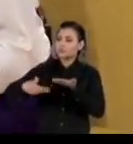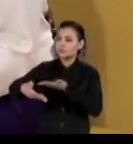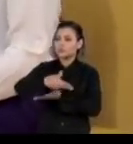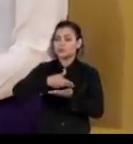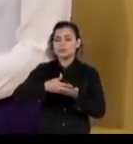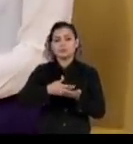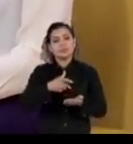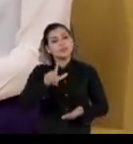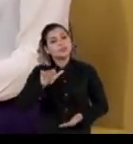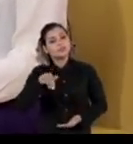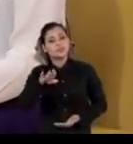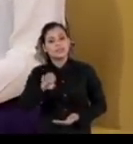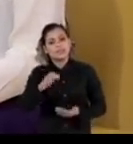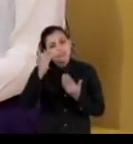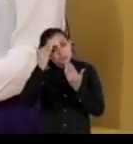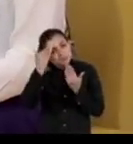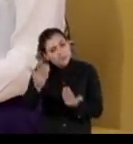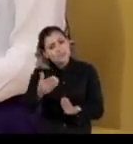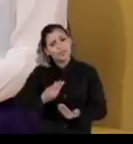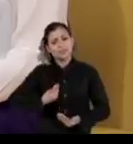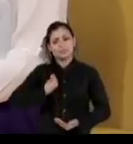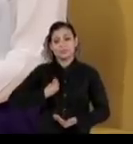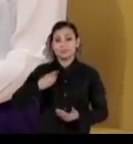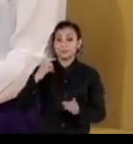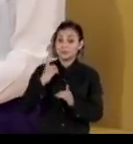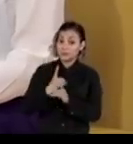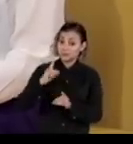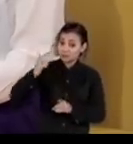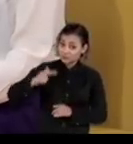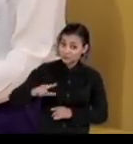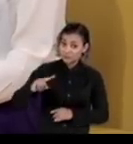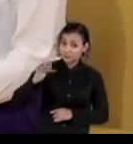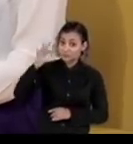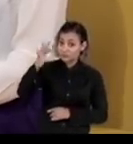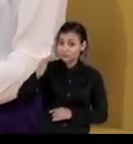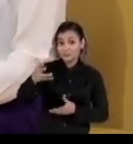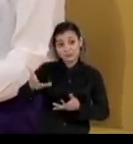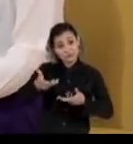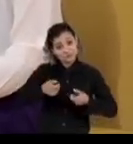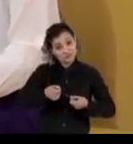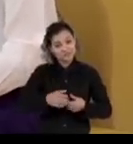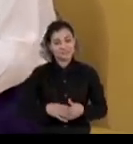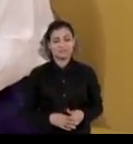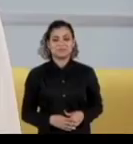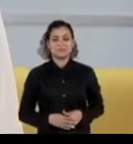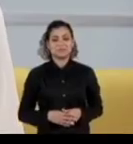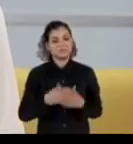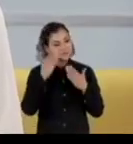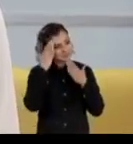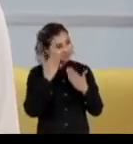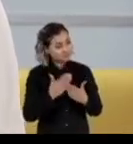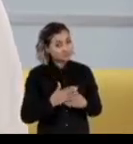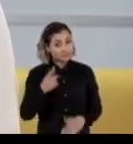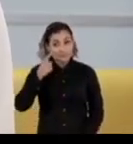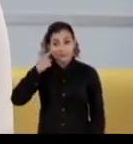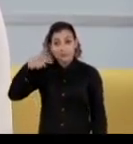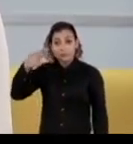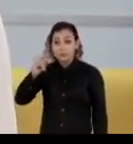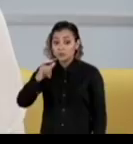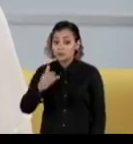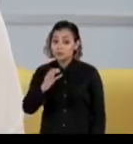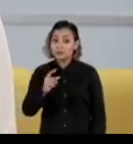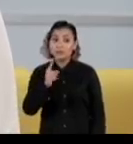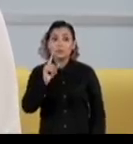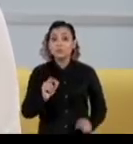Luciane, muito obrigada pela sua participação. Até a próxima. Até a próxima. Fica aqui o convite. Obrigada. E daqui a pouco aqui no JC1,